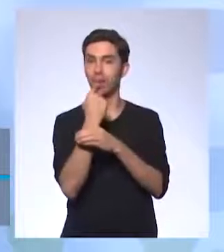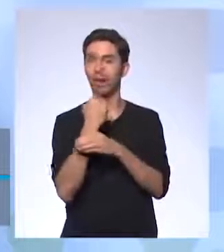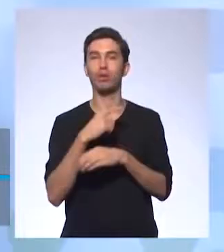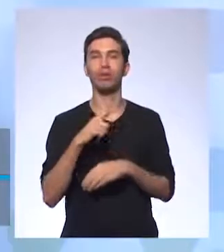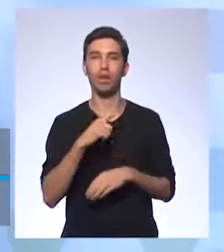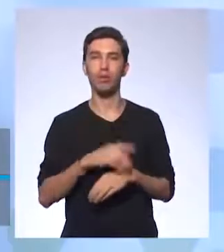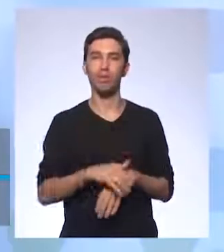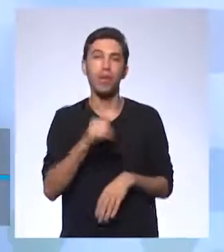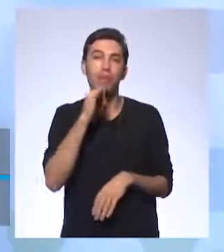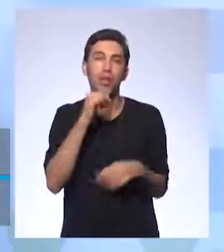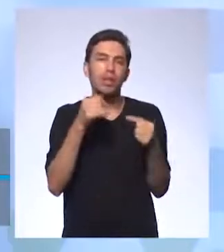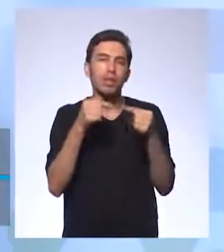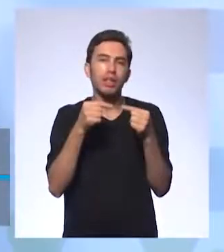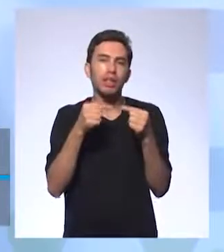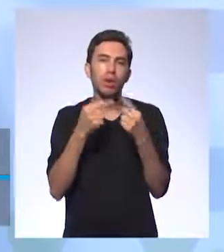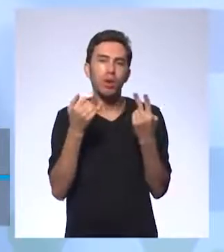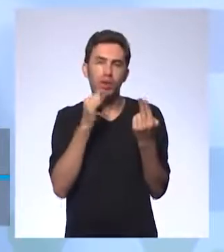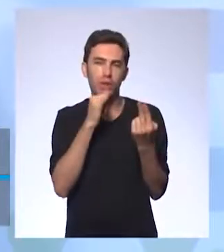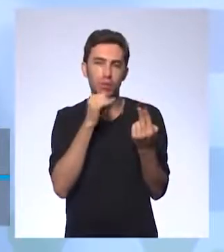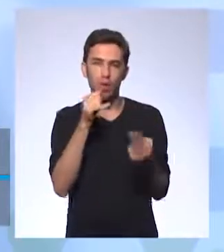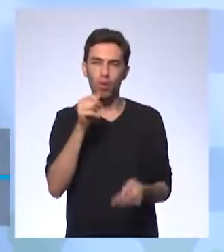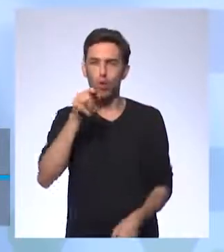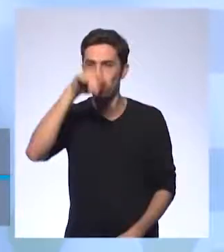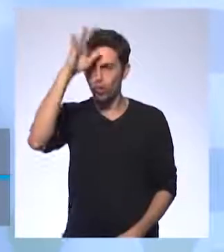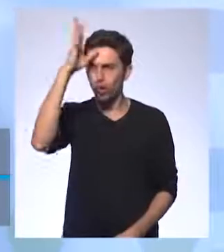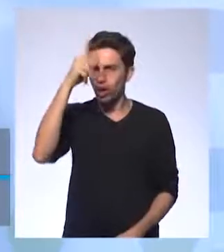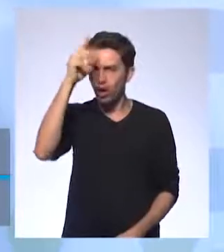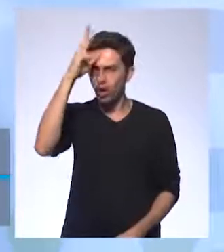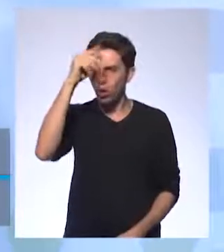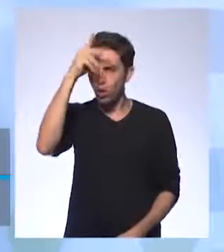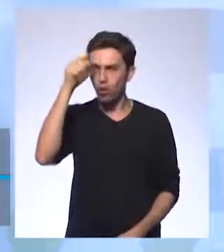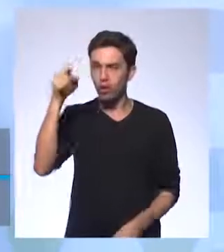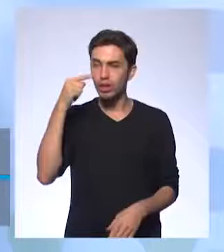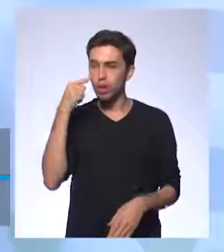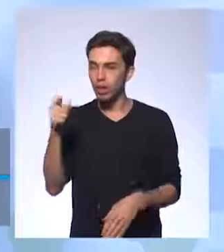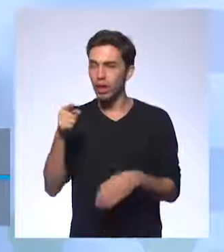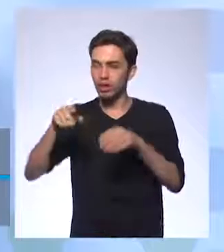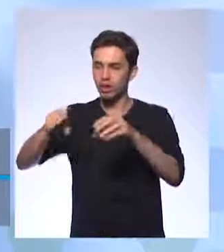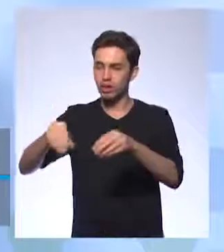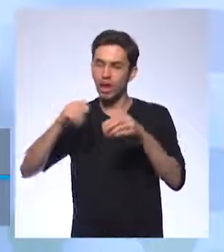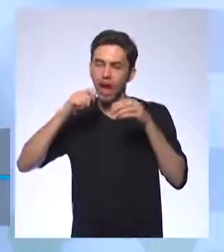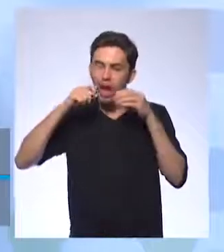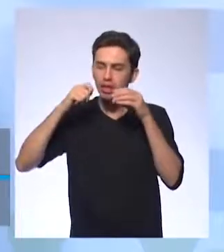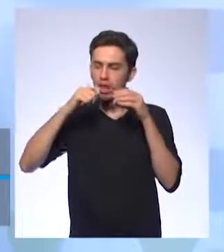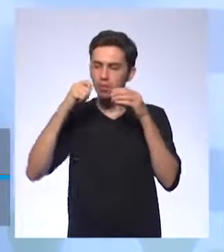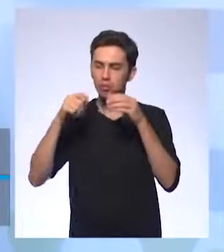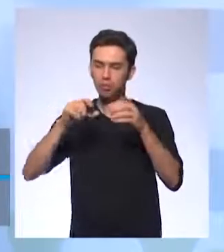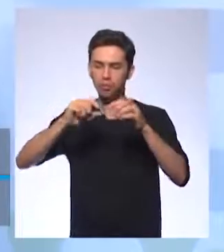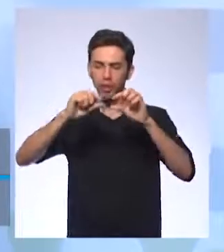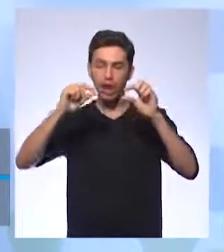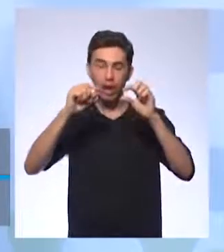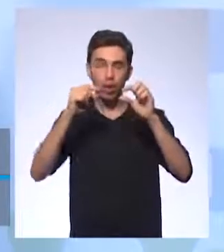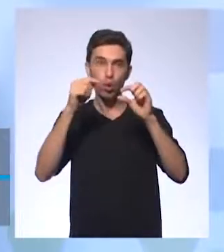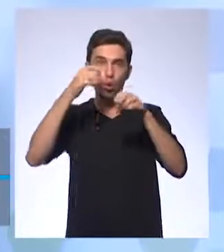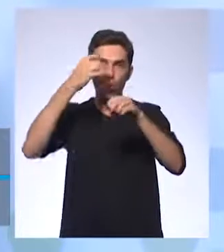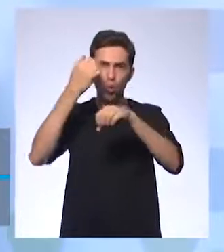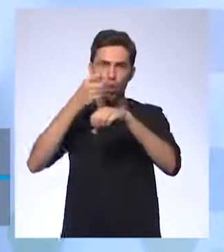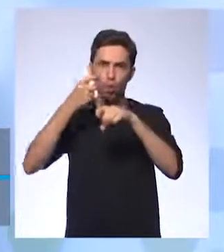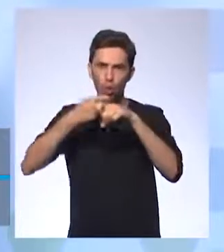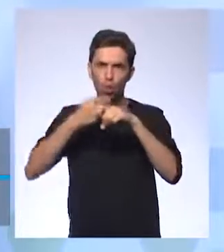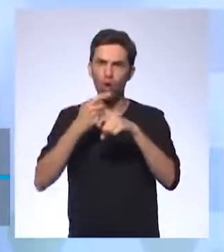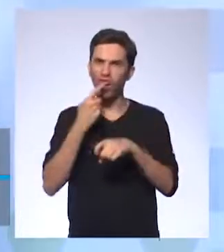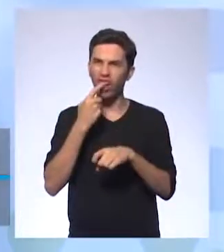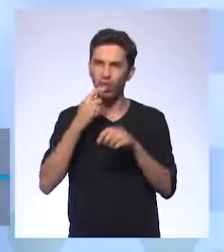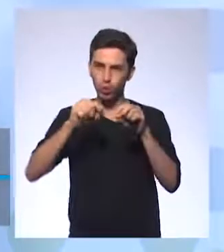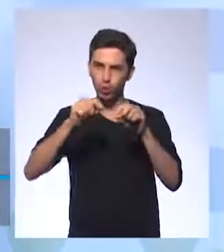frango, se você quebrar aquele osso, que é o fêmur do frango, você vai ver uma esponjinha lá dentro daquele osso. Aquilo ali é